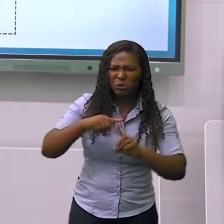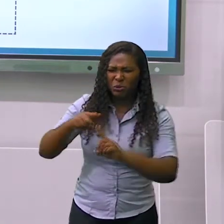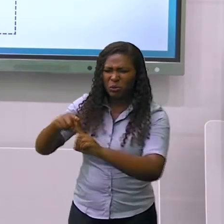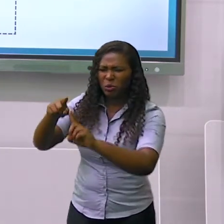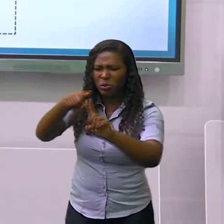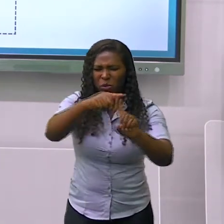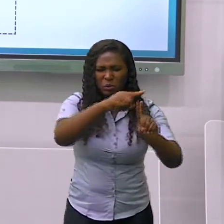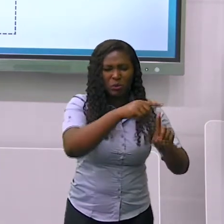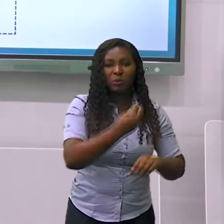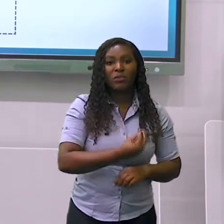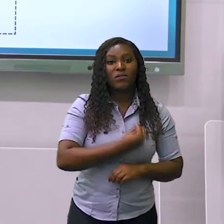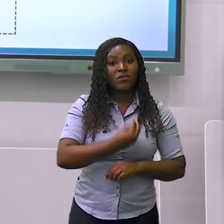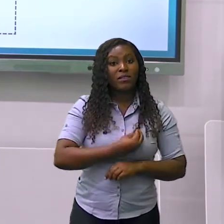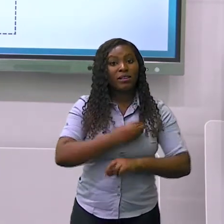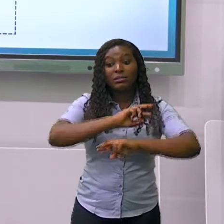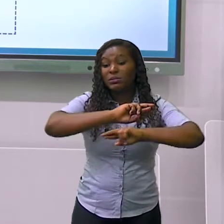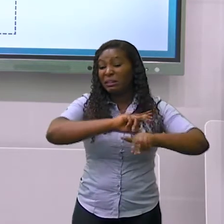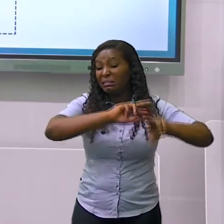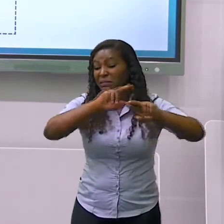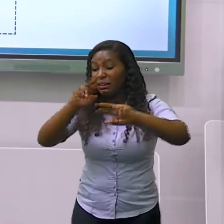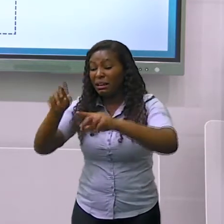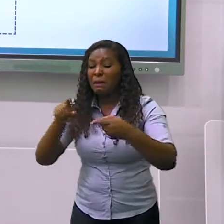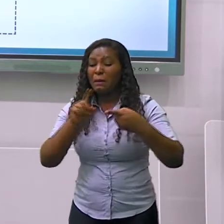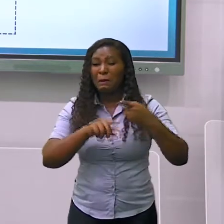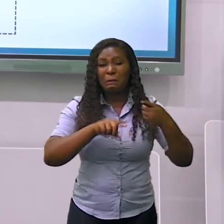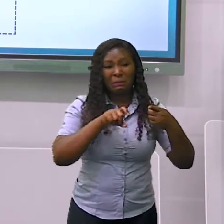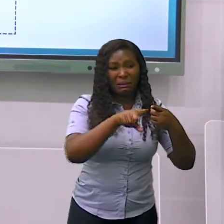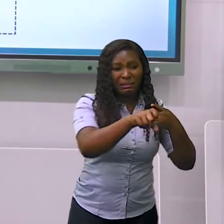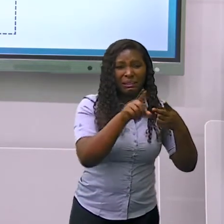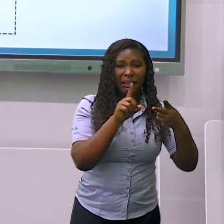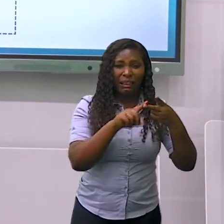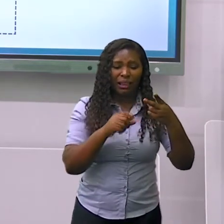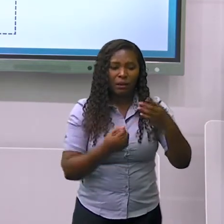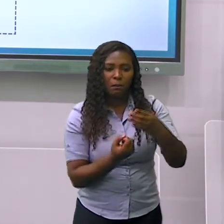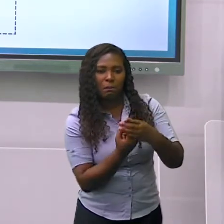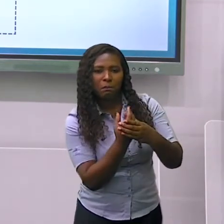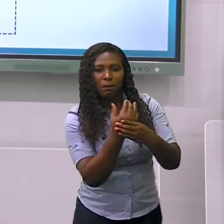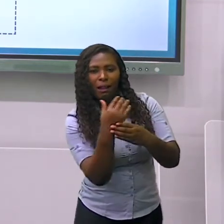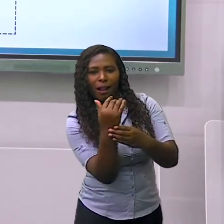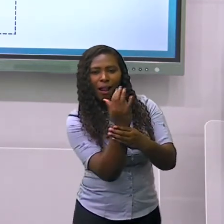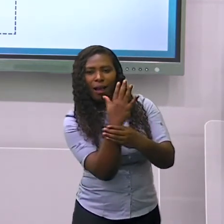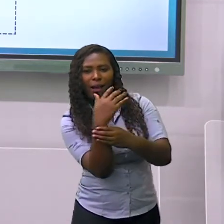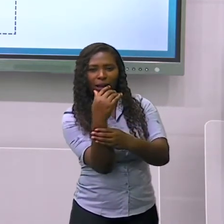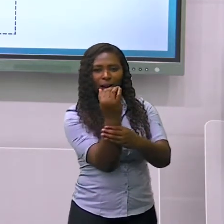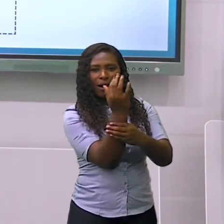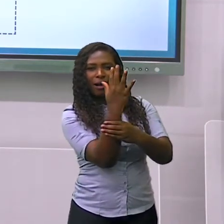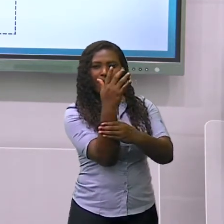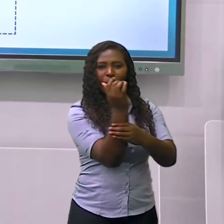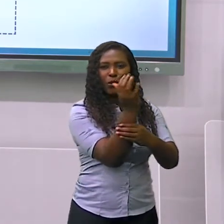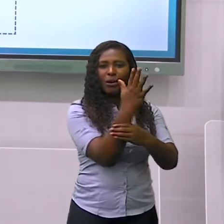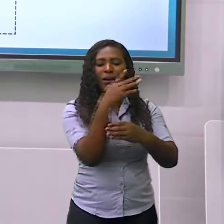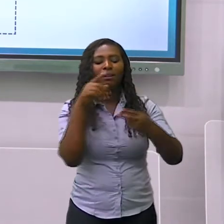falando de algas, bactérias, peixes, corais,